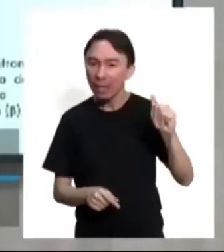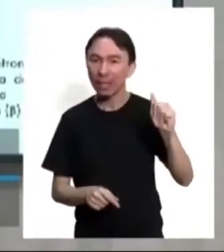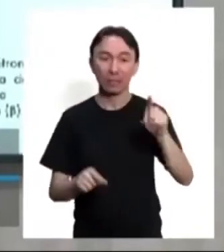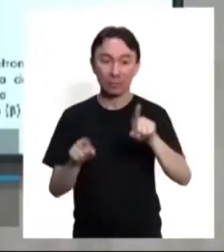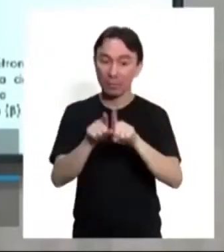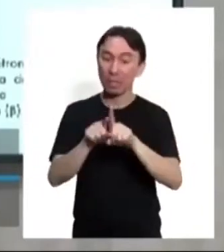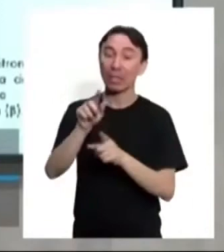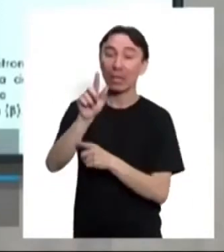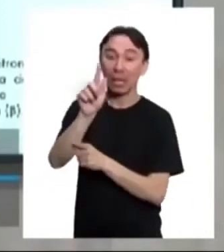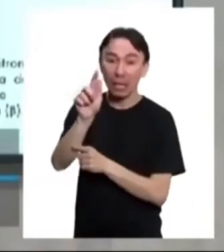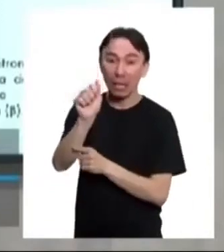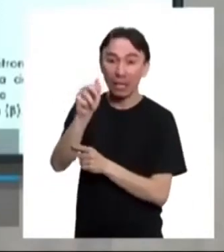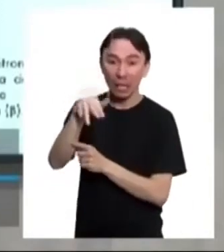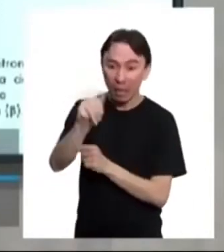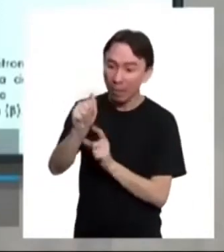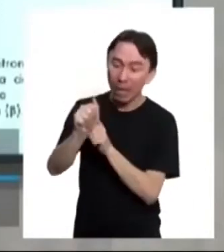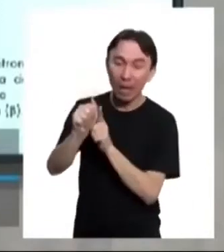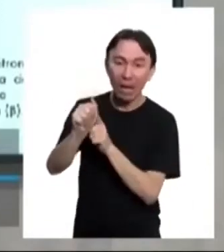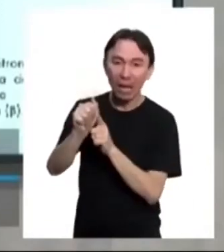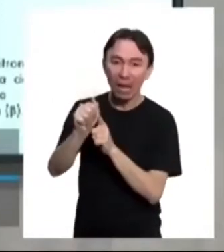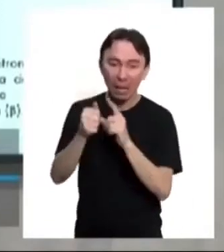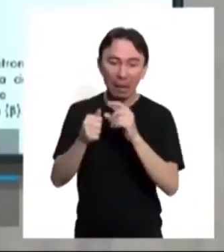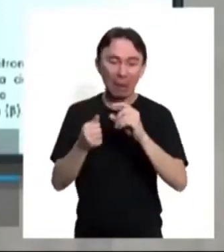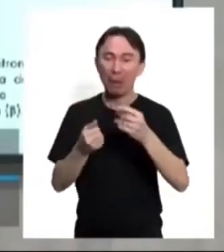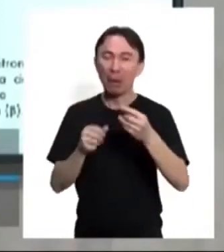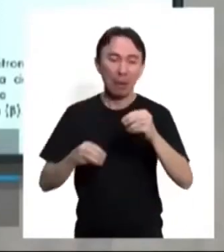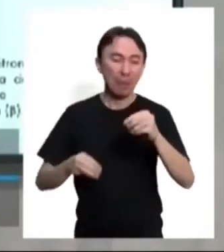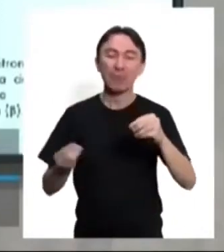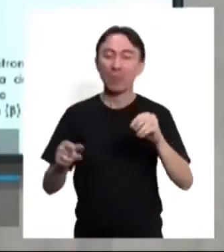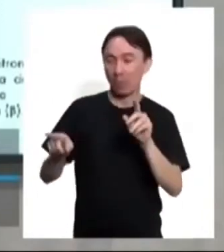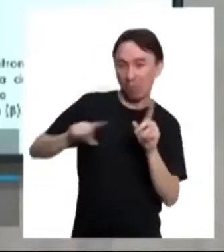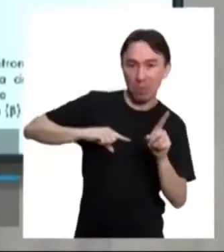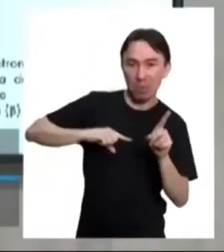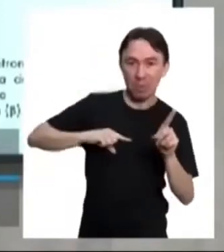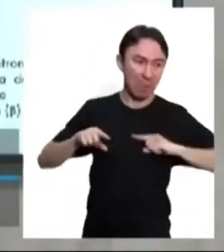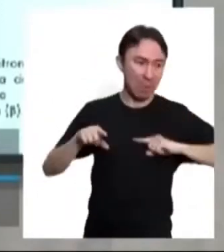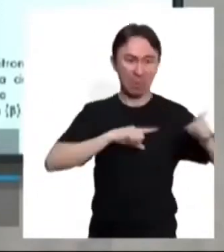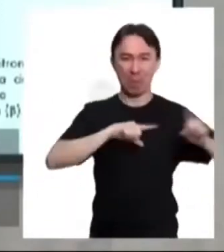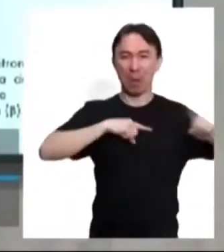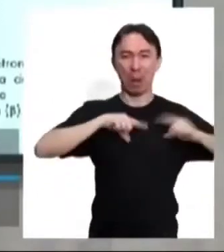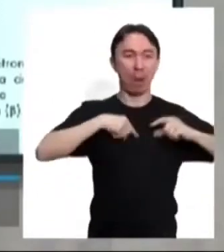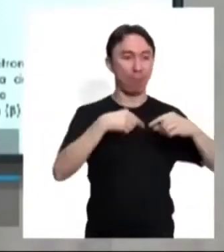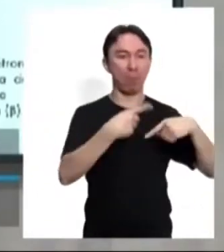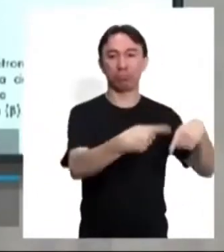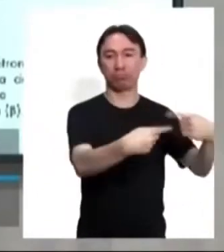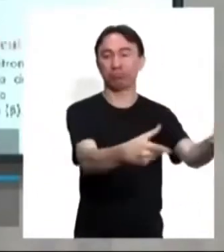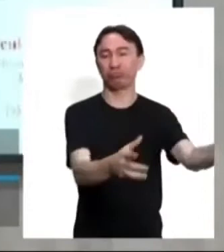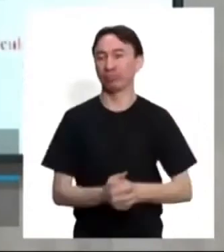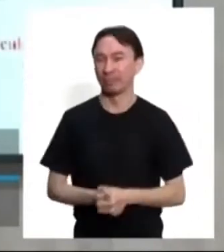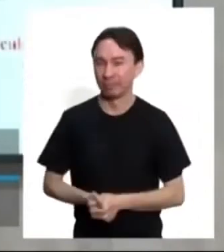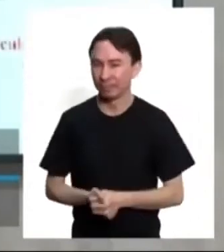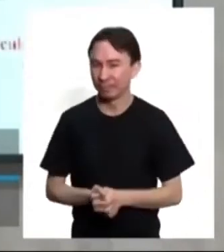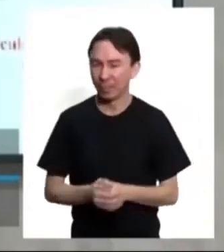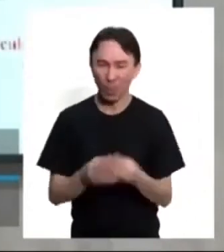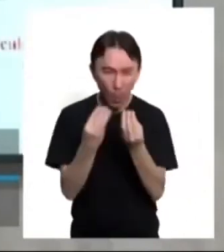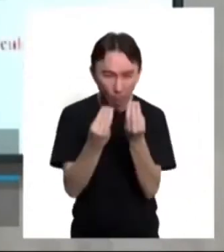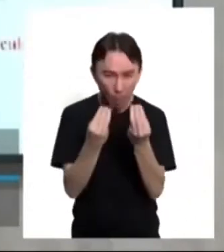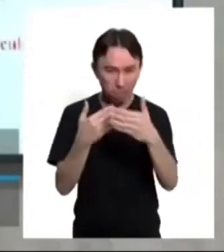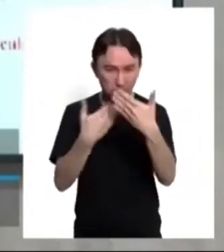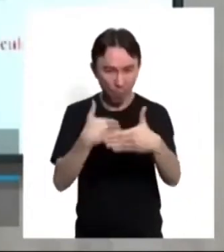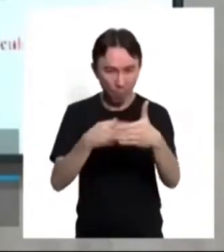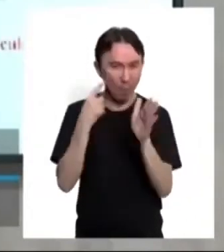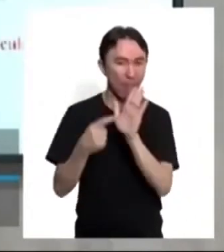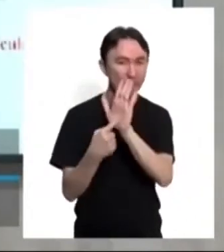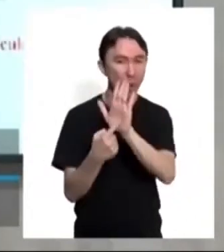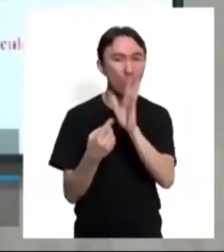gama vai contaminar o outro, que vai contaminar o outro, e assim sucessivamente. Como que isso deve aparecer na sua prova? Em